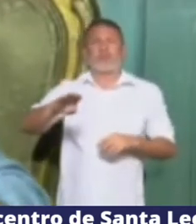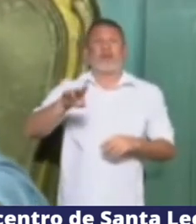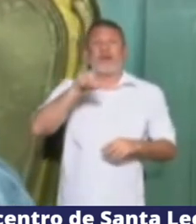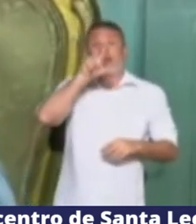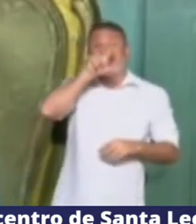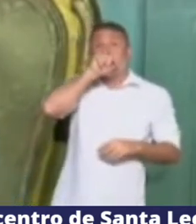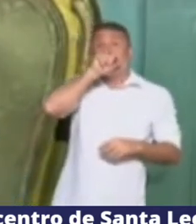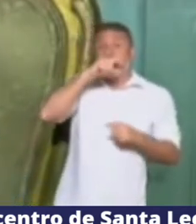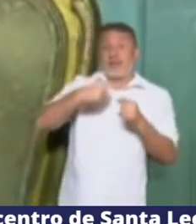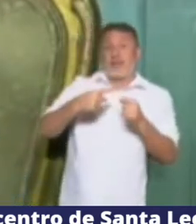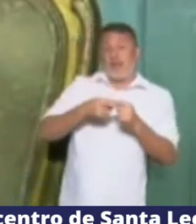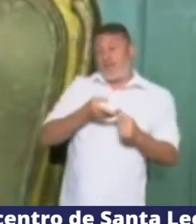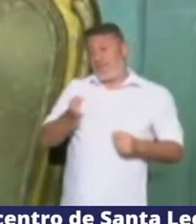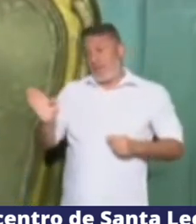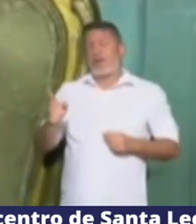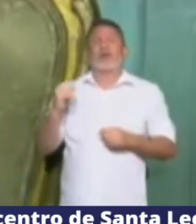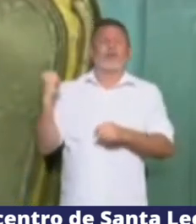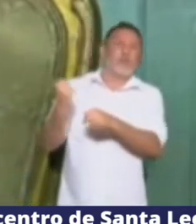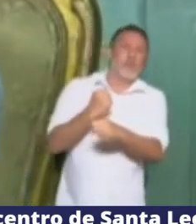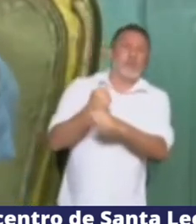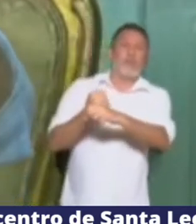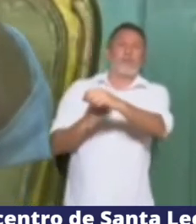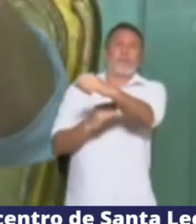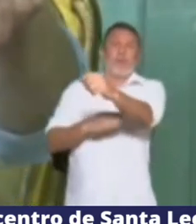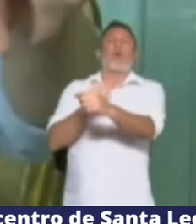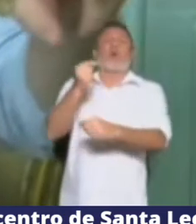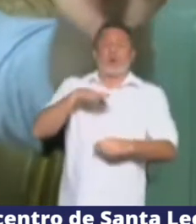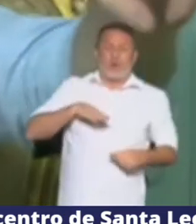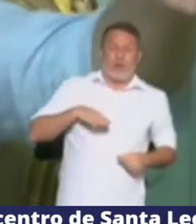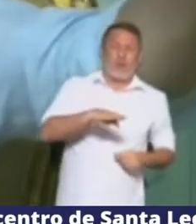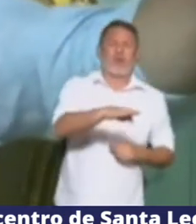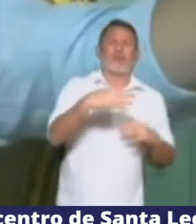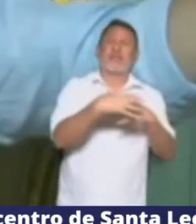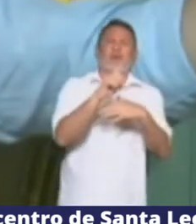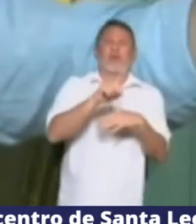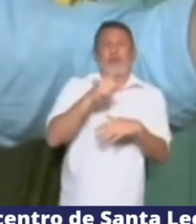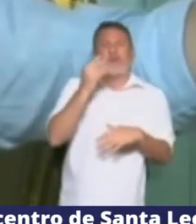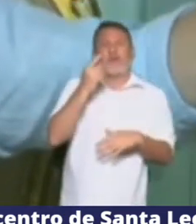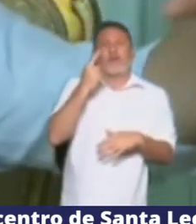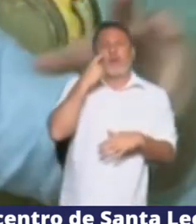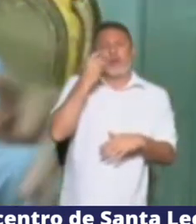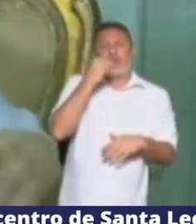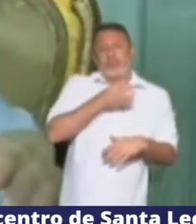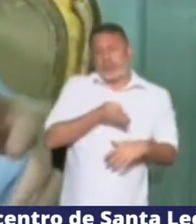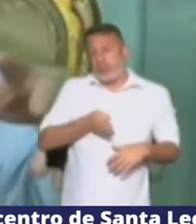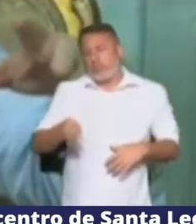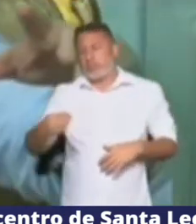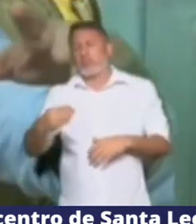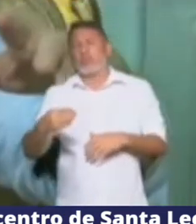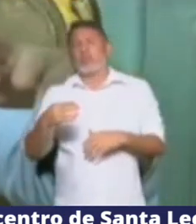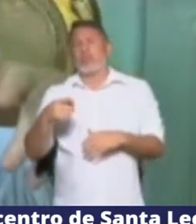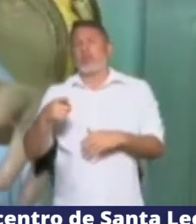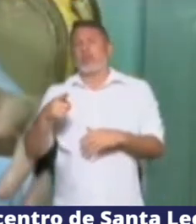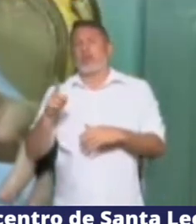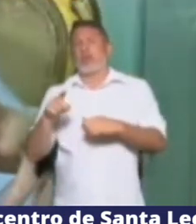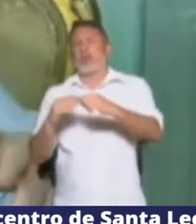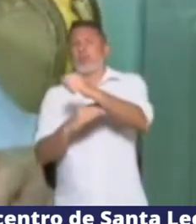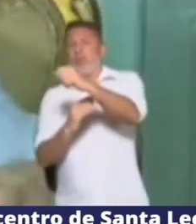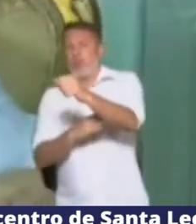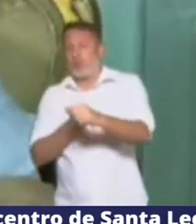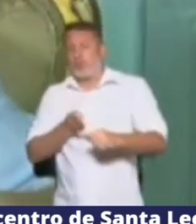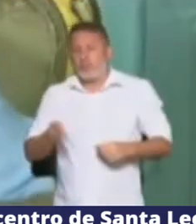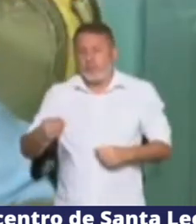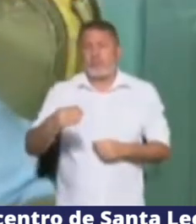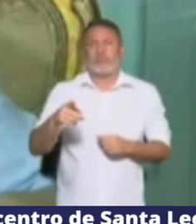Teresa, tá certo? Então, e passaria pela Praça de Santa Leopoldina, lá na outra ponte, então seria um binário, né? Quem fosse